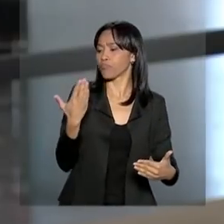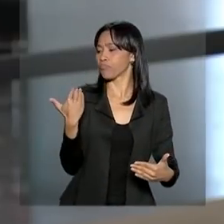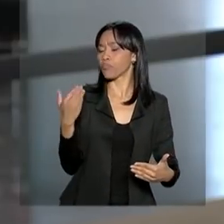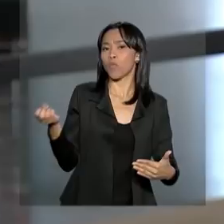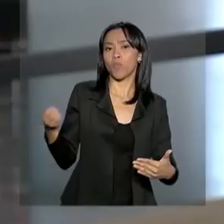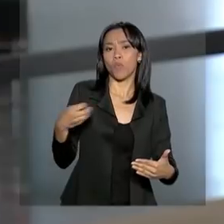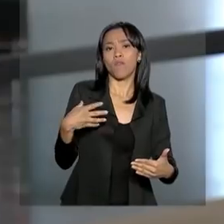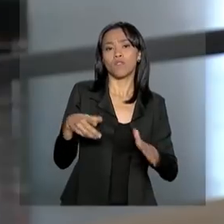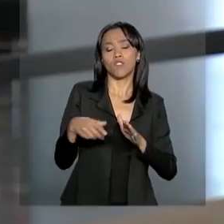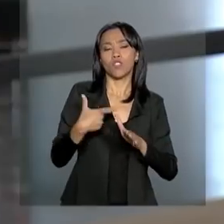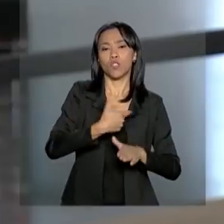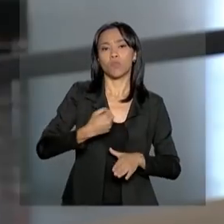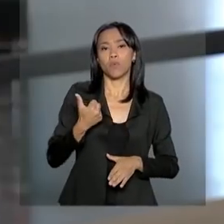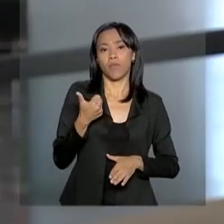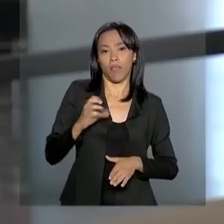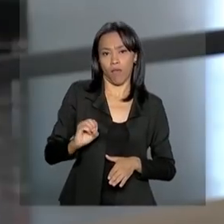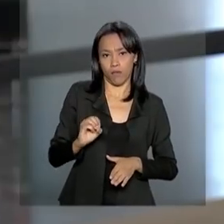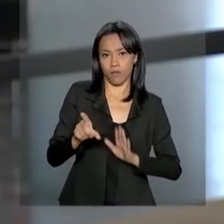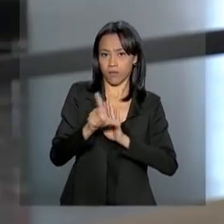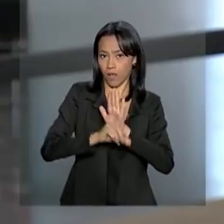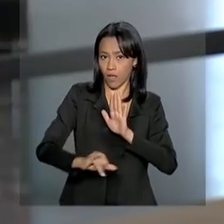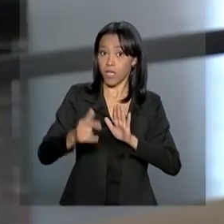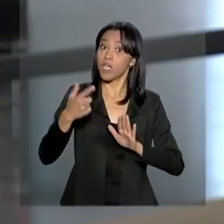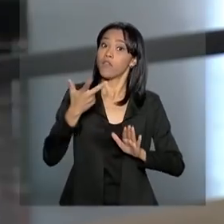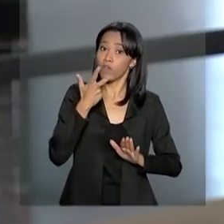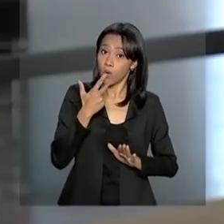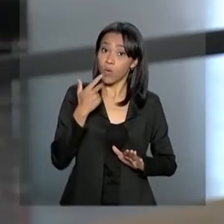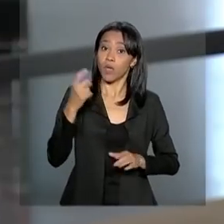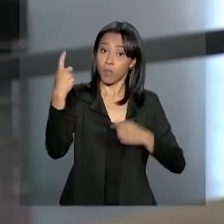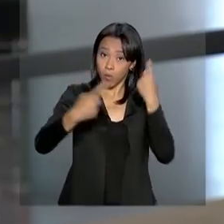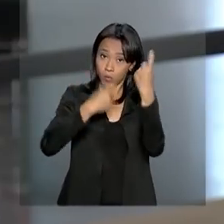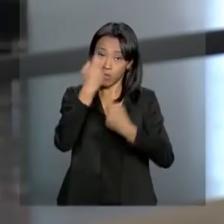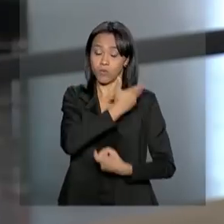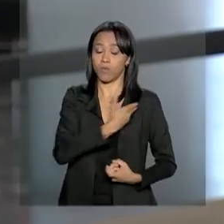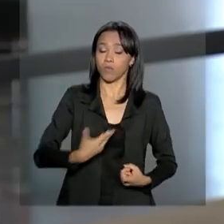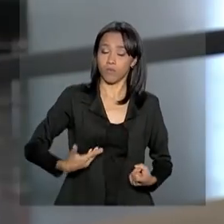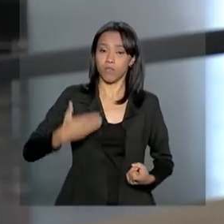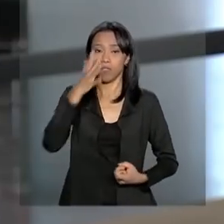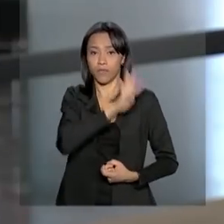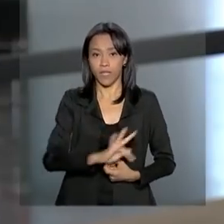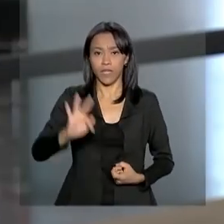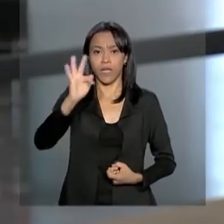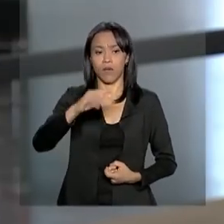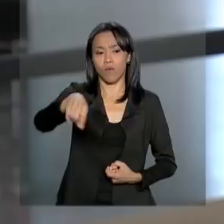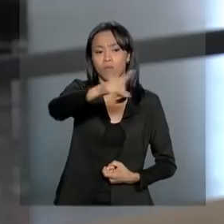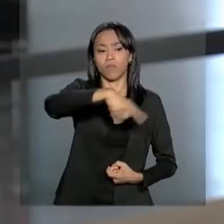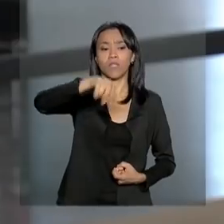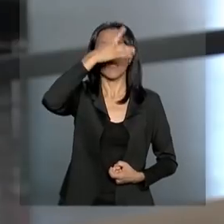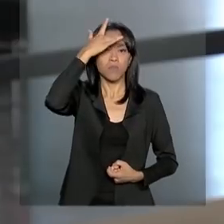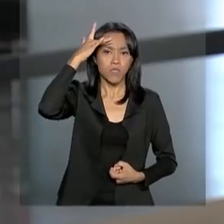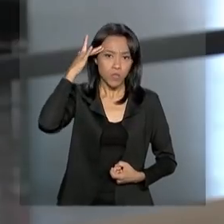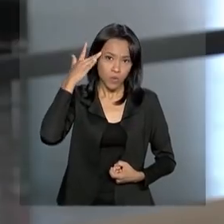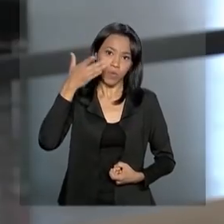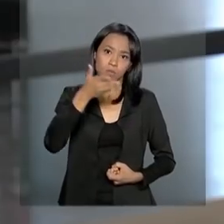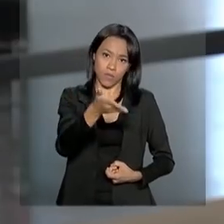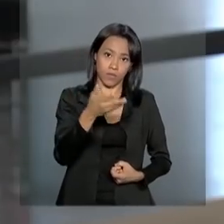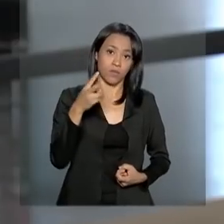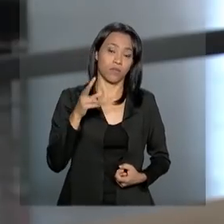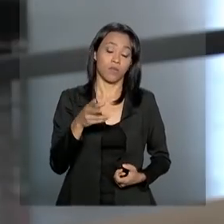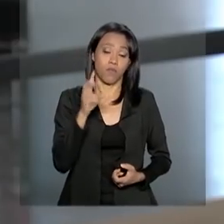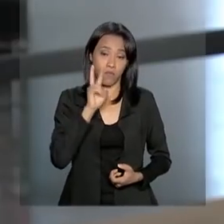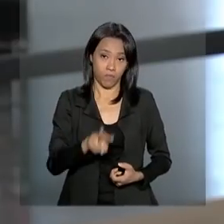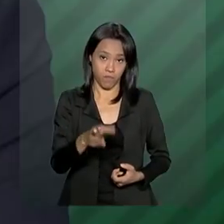e reforçou a preocupação do governo federal em relação às pessoas envolvidas na tragédia. Veja.